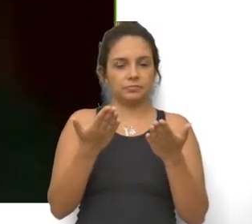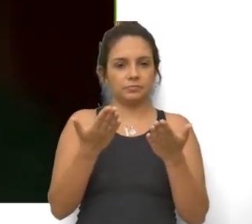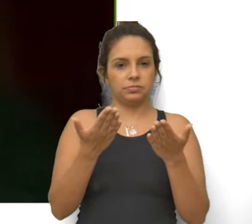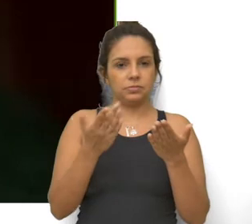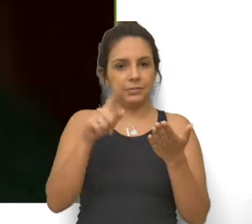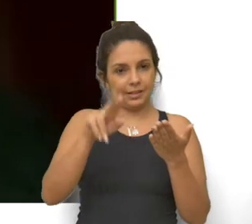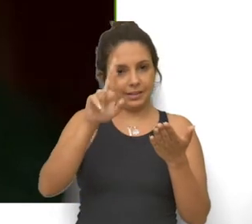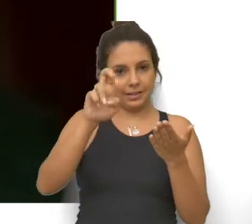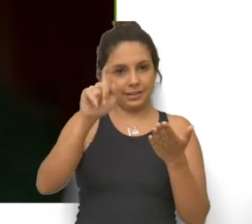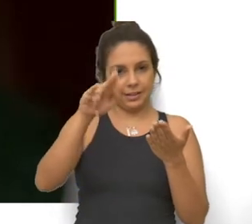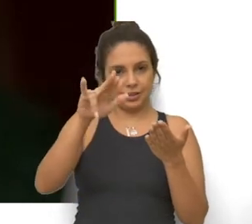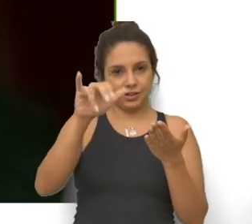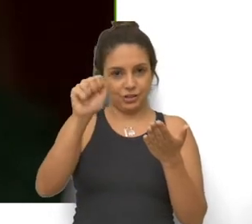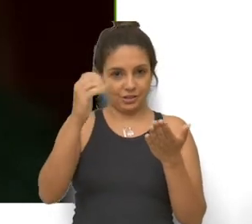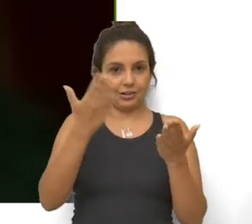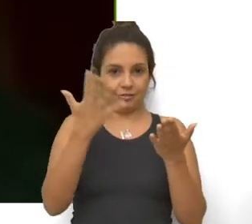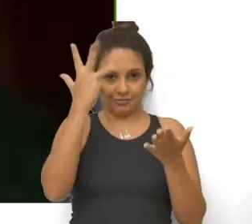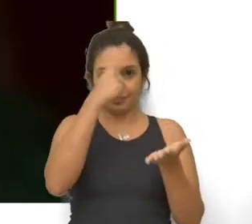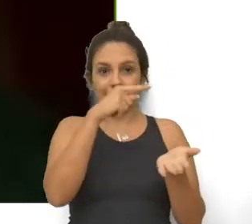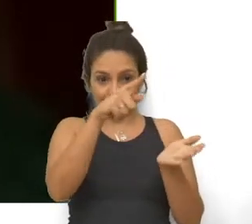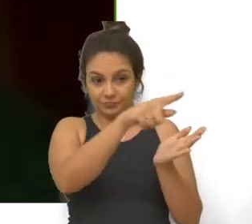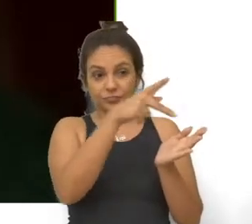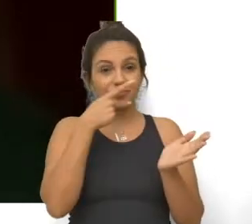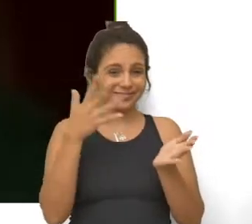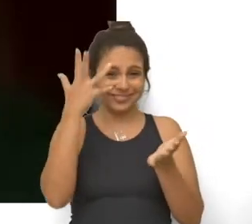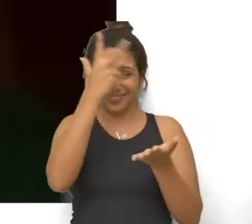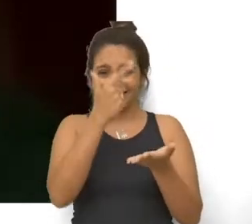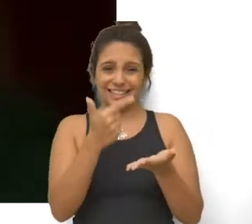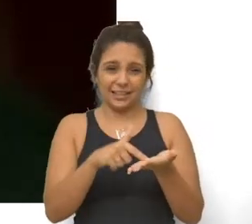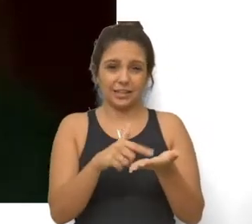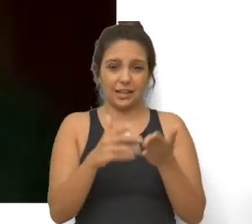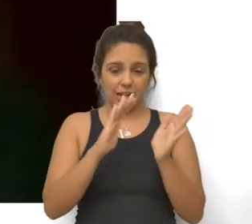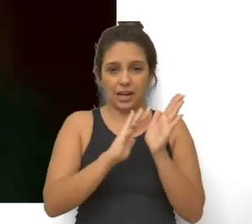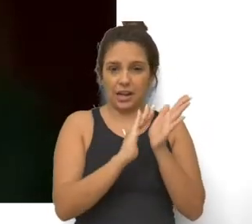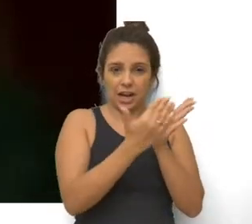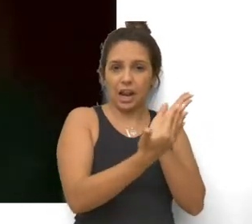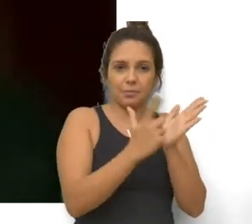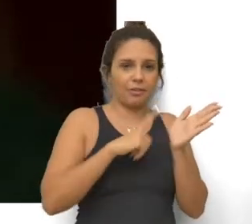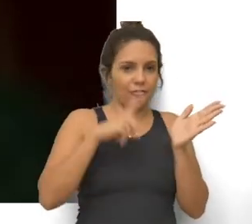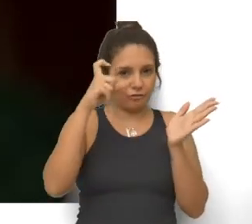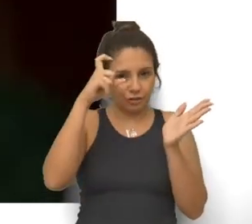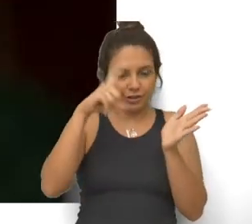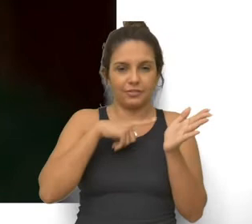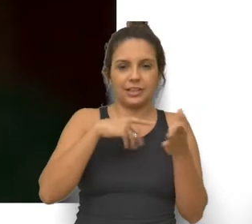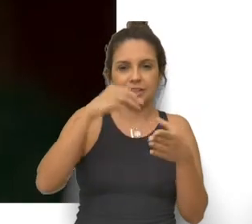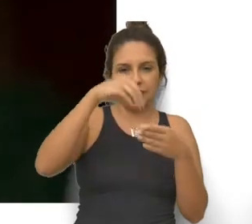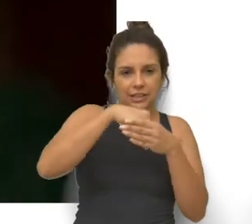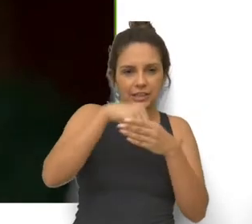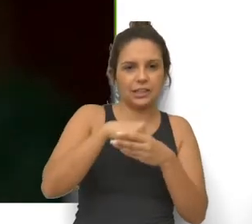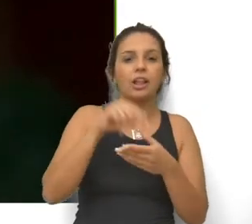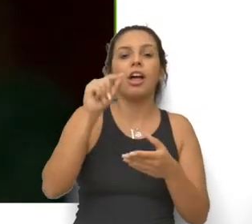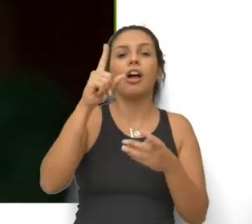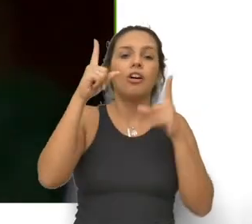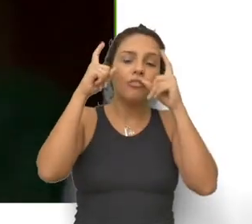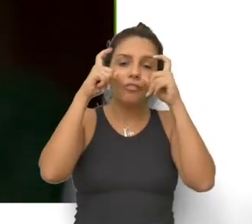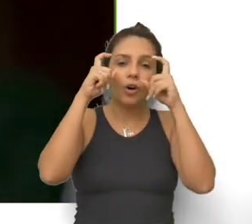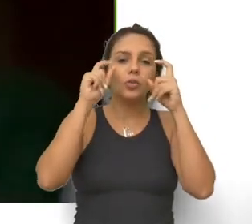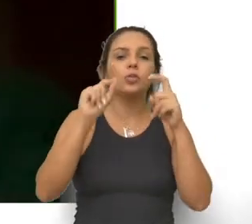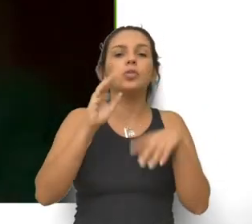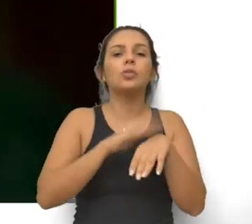capa, é a Regina. Linda a capa. E o livro linda, é linda. Então tem várias fotografias aqui dentro dela. quem é a em foto?